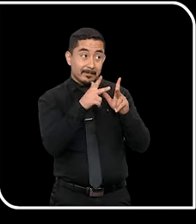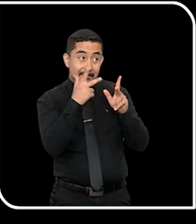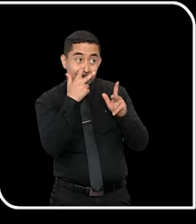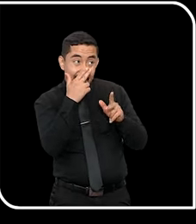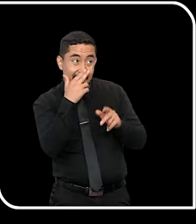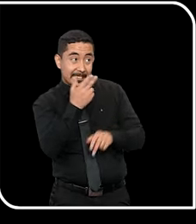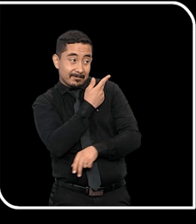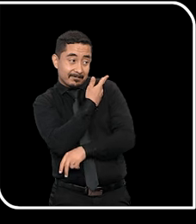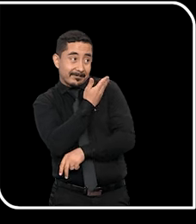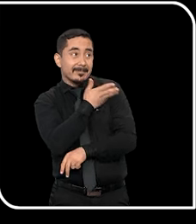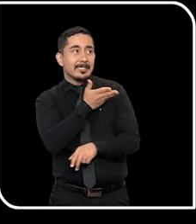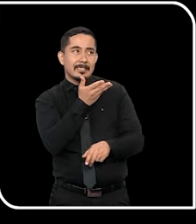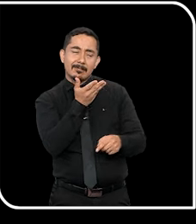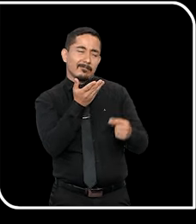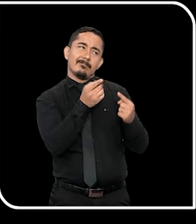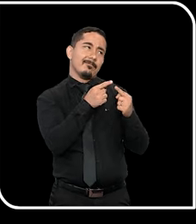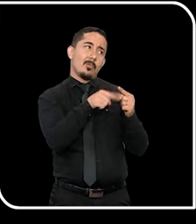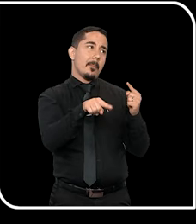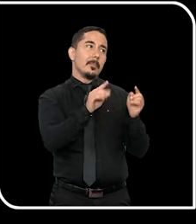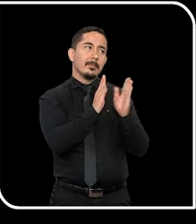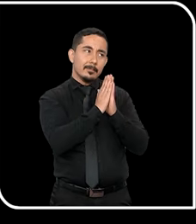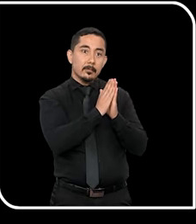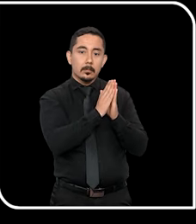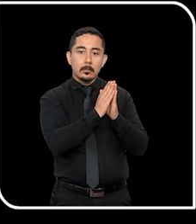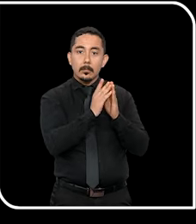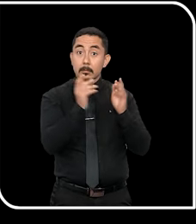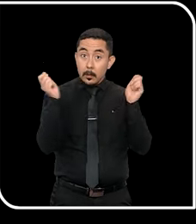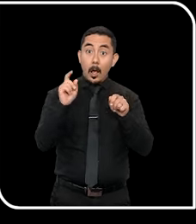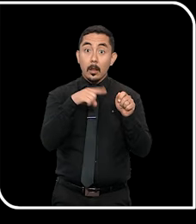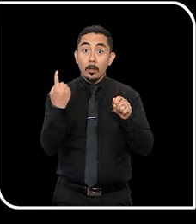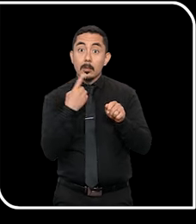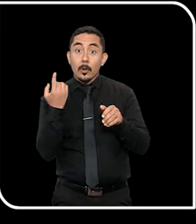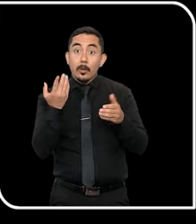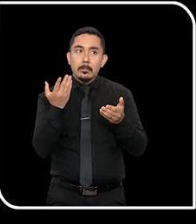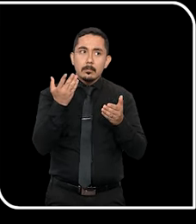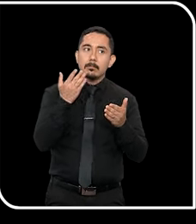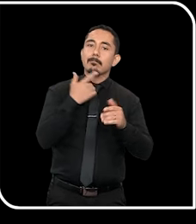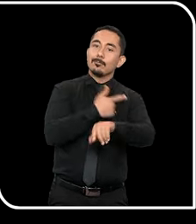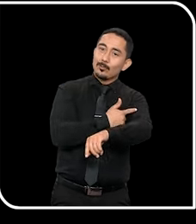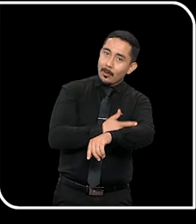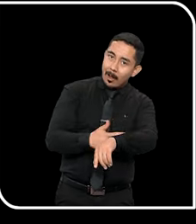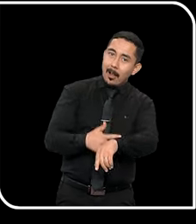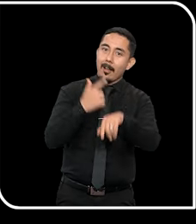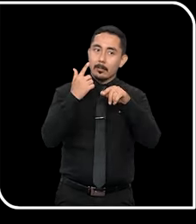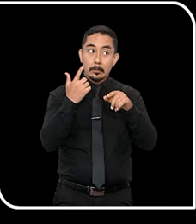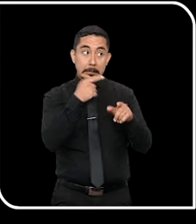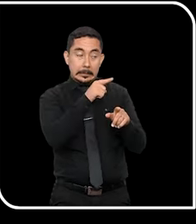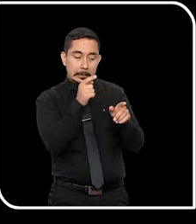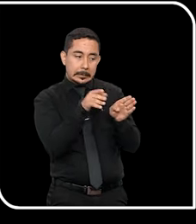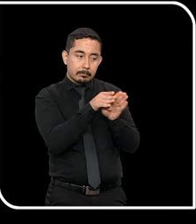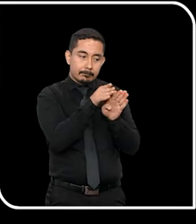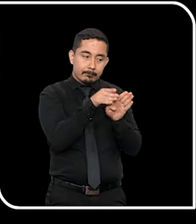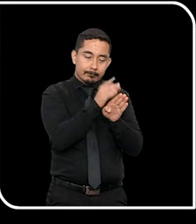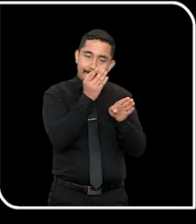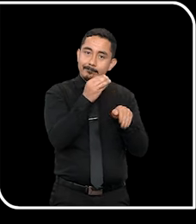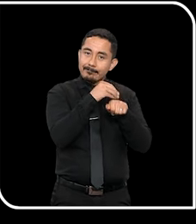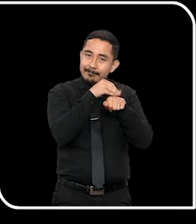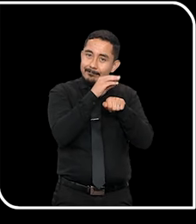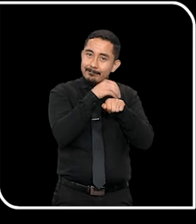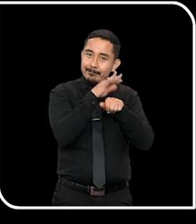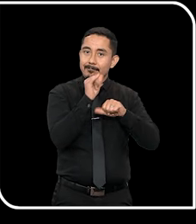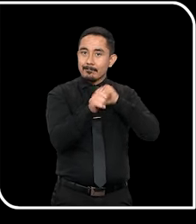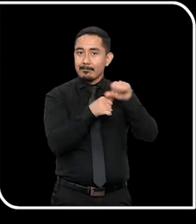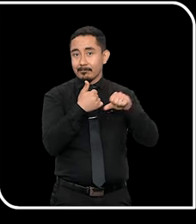preconceito não faz isso mais não com jeitinho a gente pode corrigir eu não consigo muitas vezes corrigir com a amorosidade